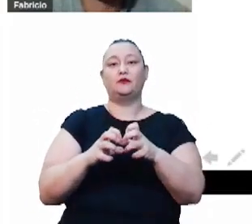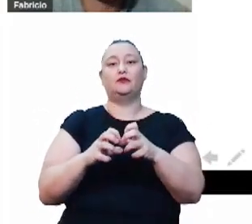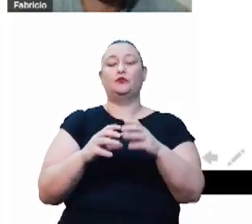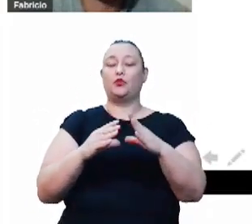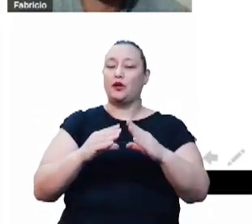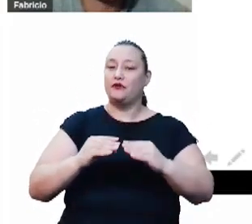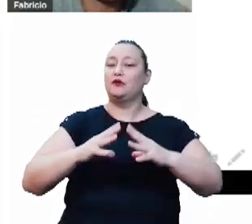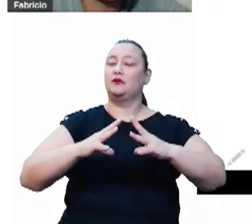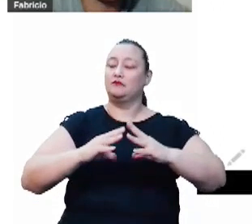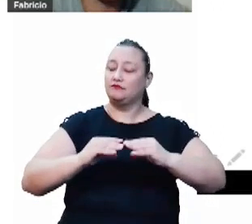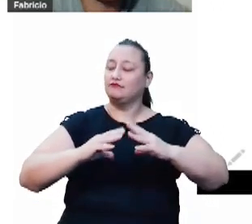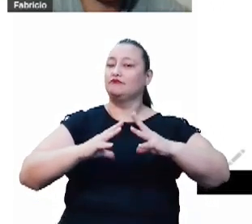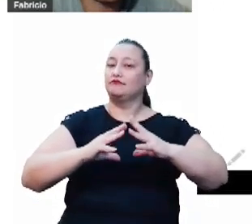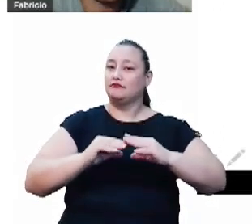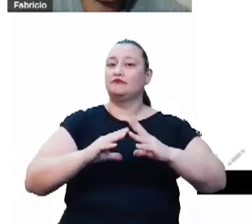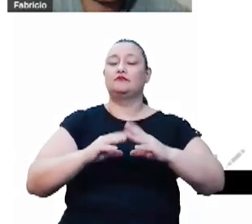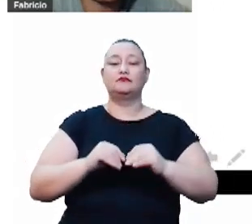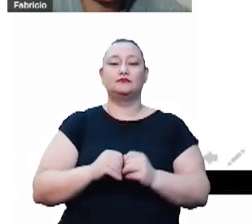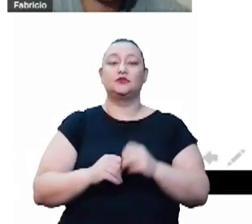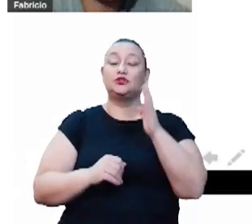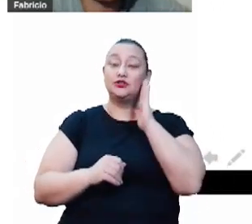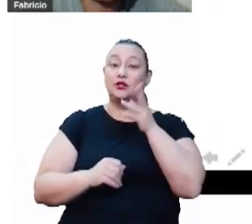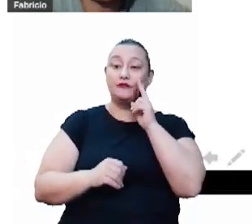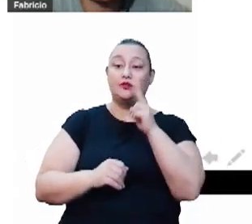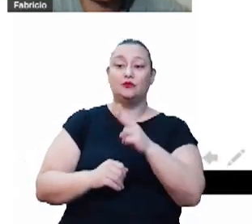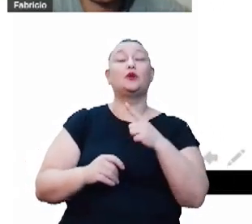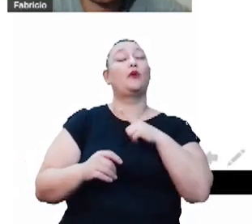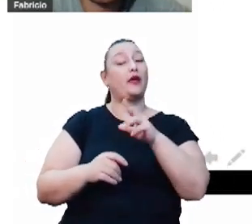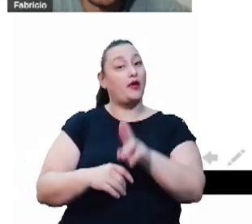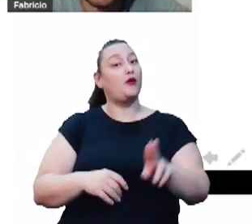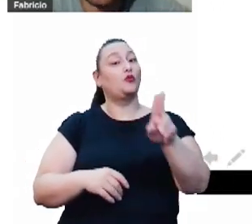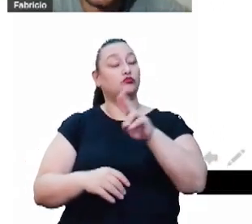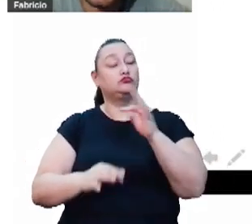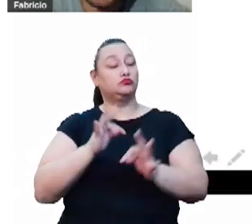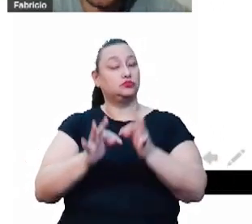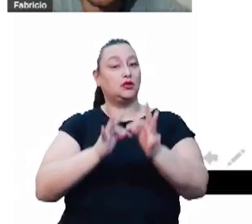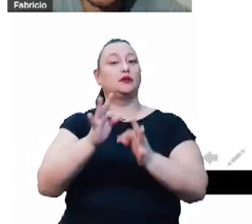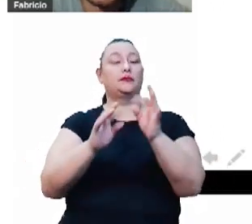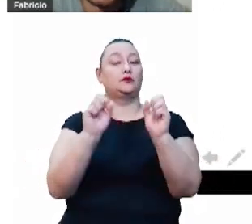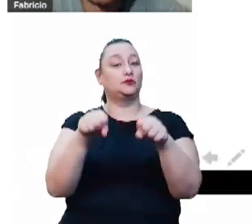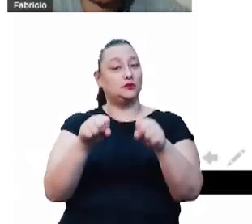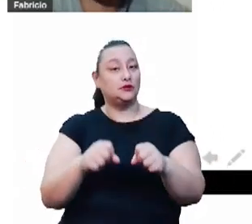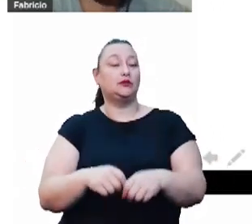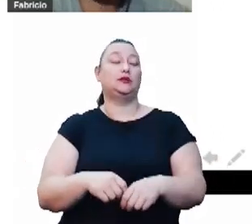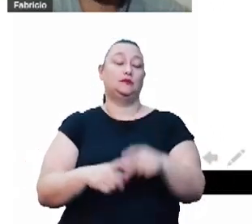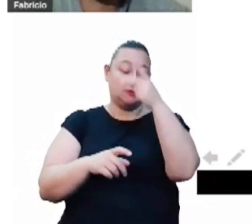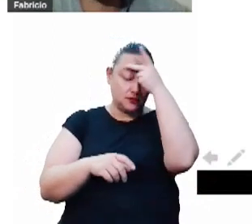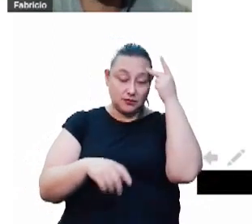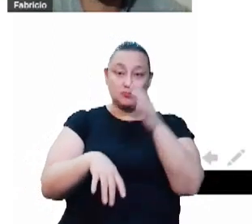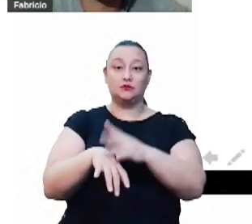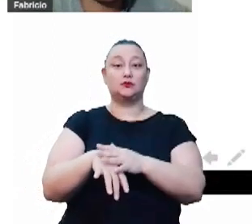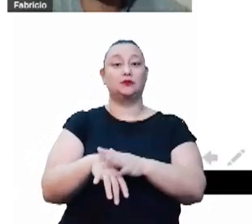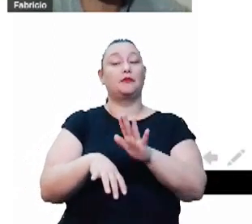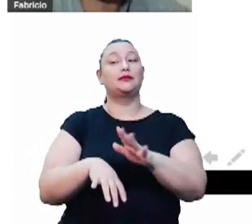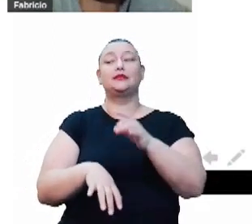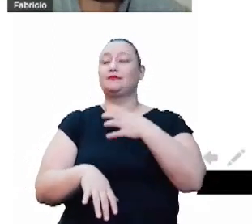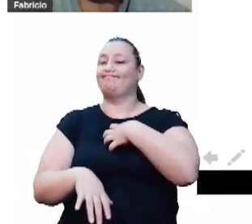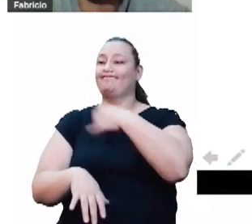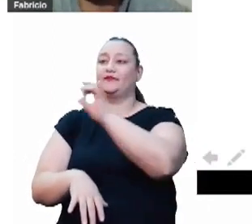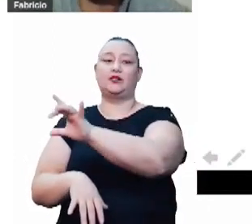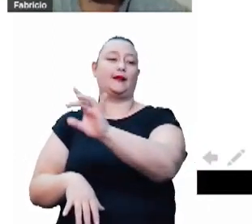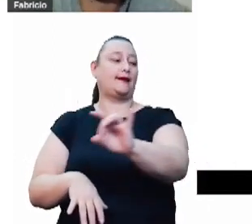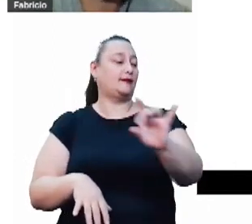gente conversou, viu na figura. Ela é uma alternativa de tratamento, sim, para os pacientes, mas com resposta individual, então